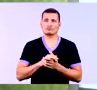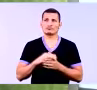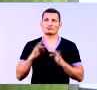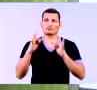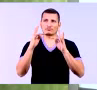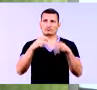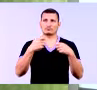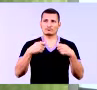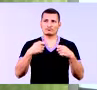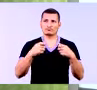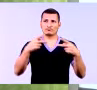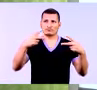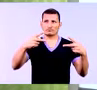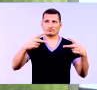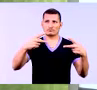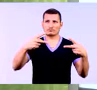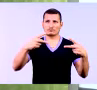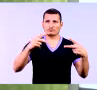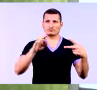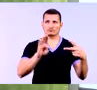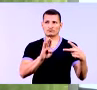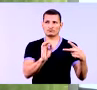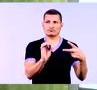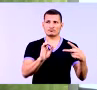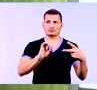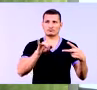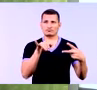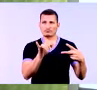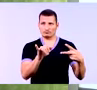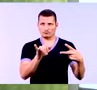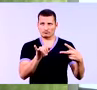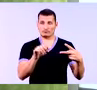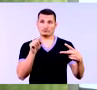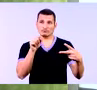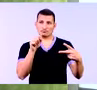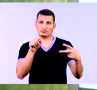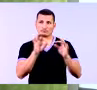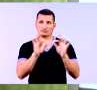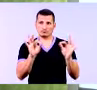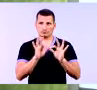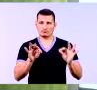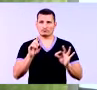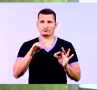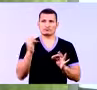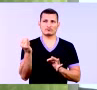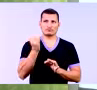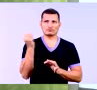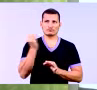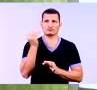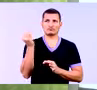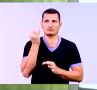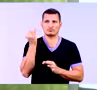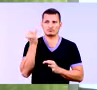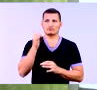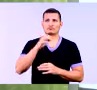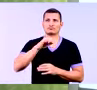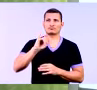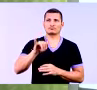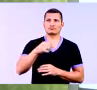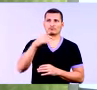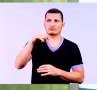feito dentro da tag body. Essa declaração ela é importantíssima para a funcionalidade do